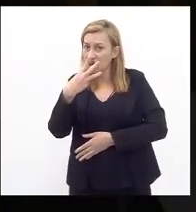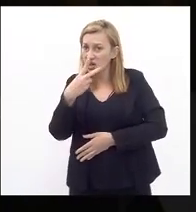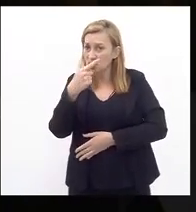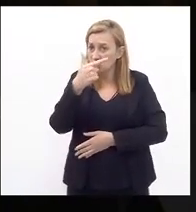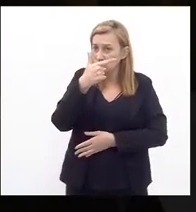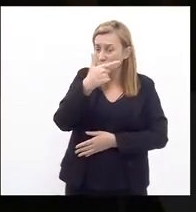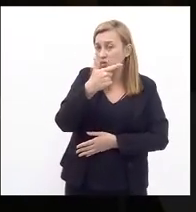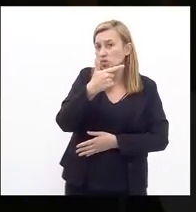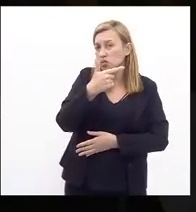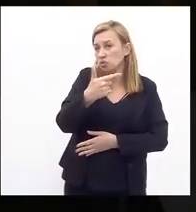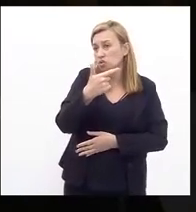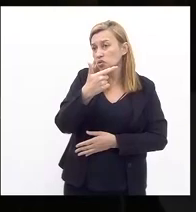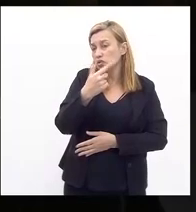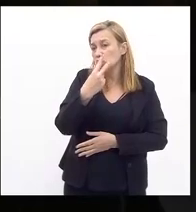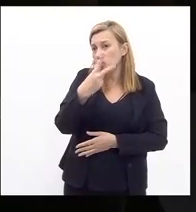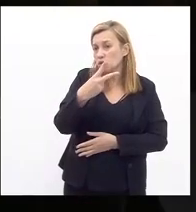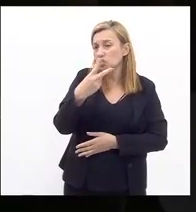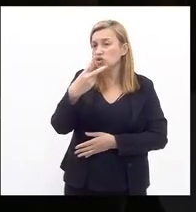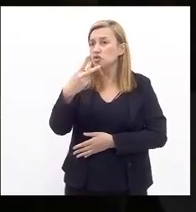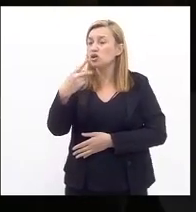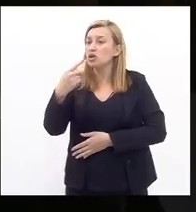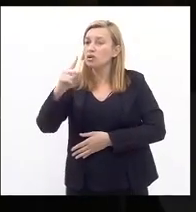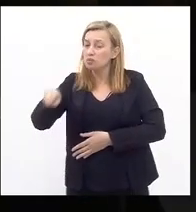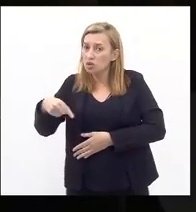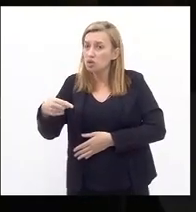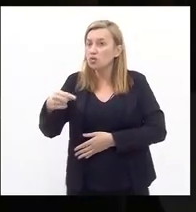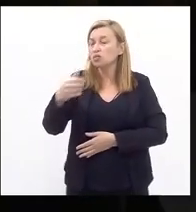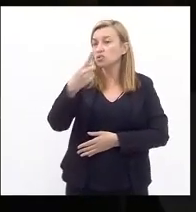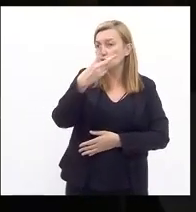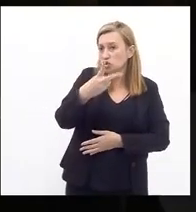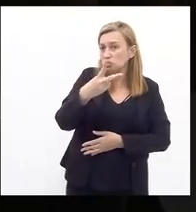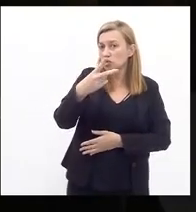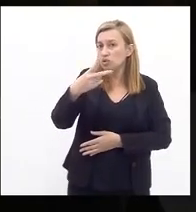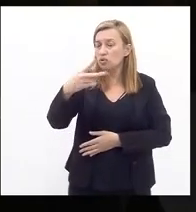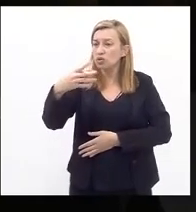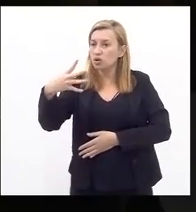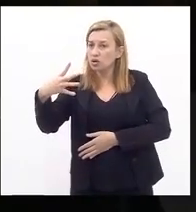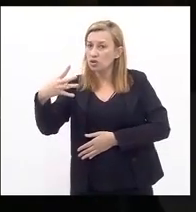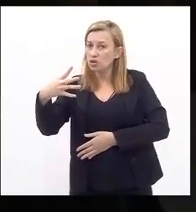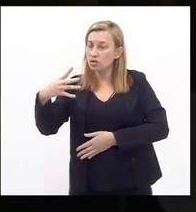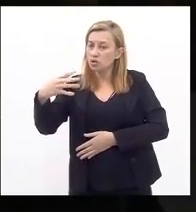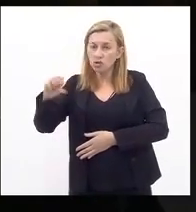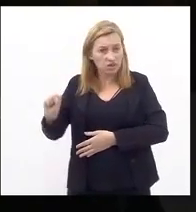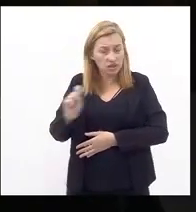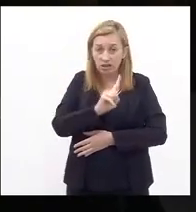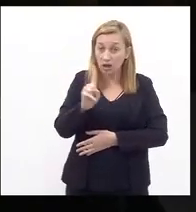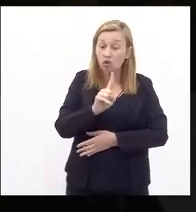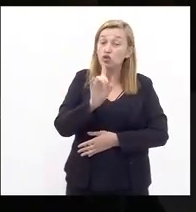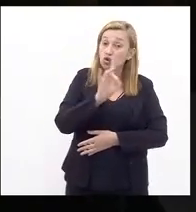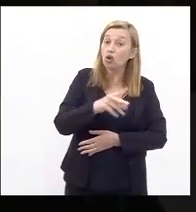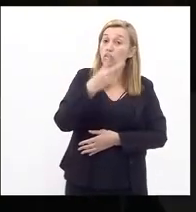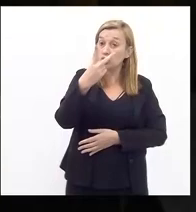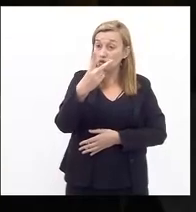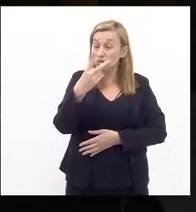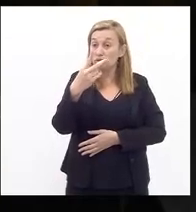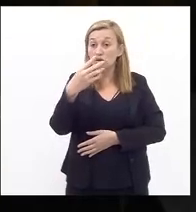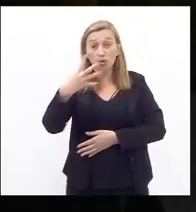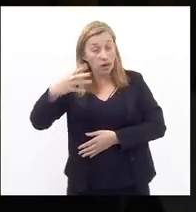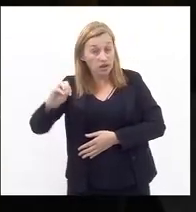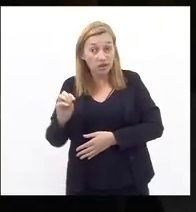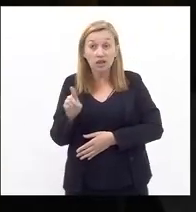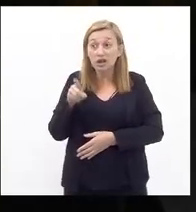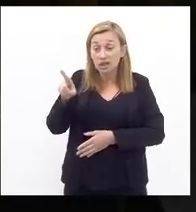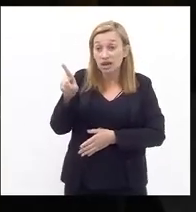2.800 vai ser mais baixo vai ser 2.400 2.300 porque esse é um mecanismo que